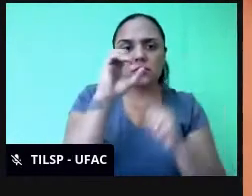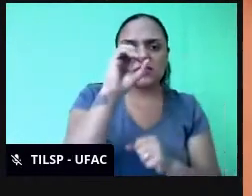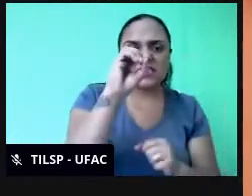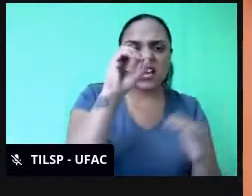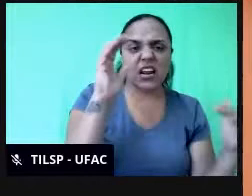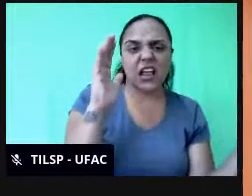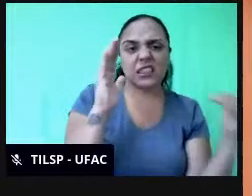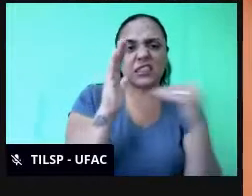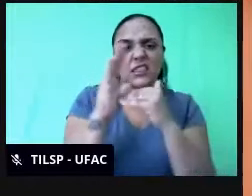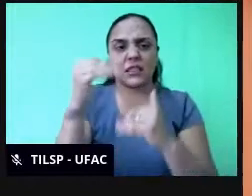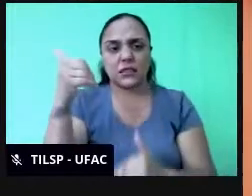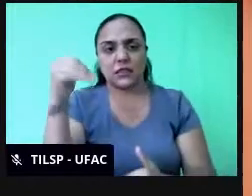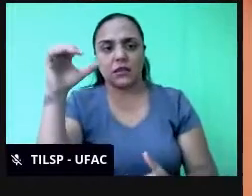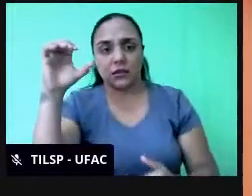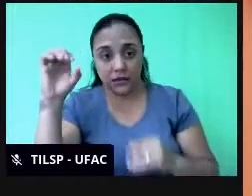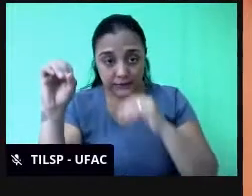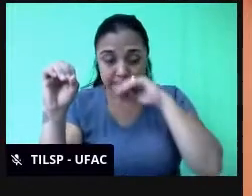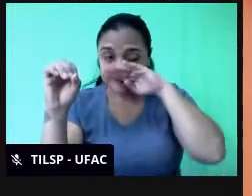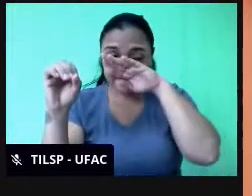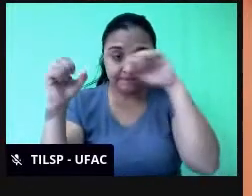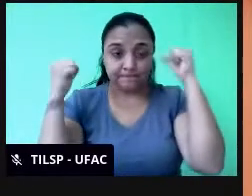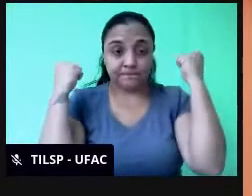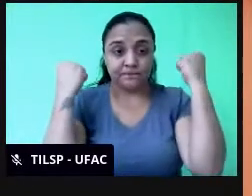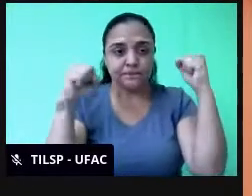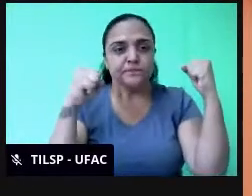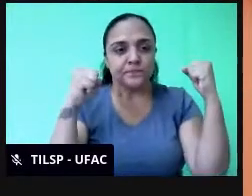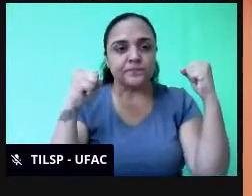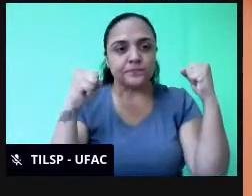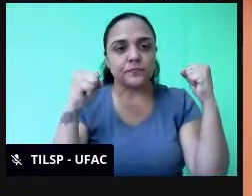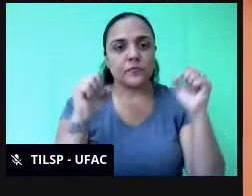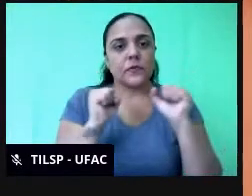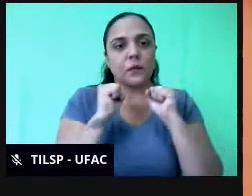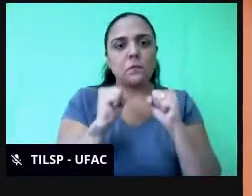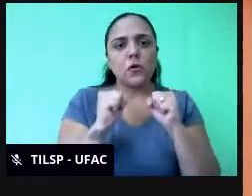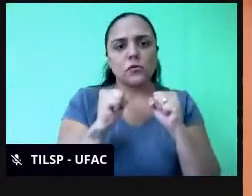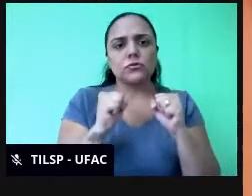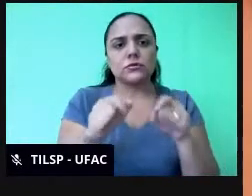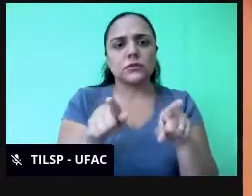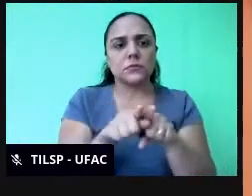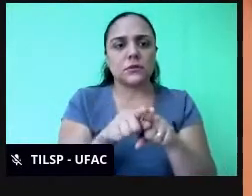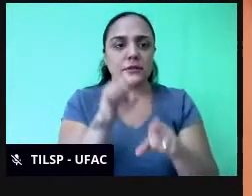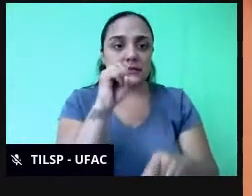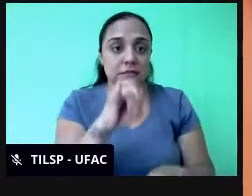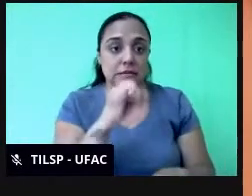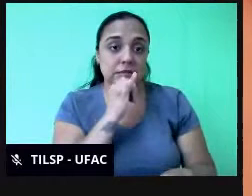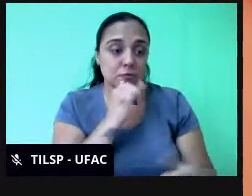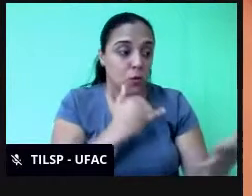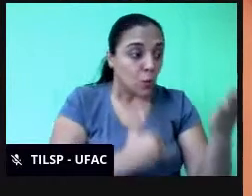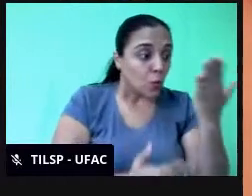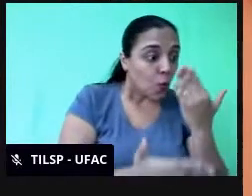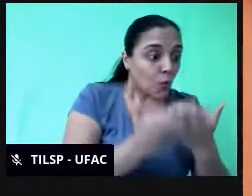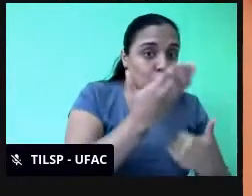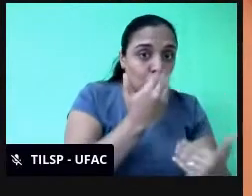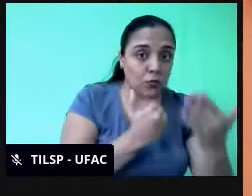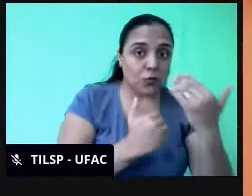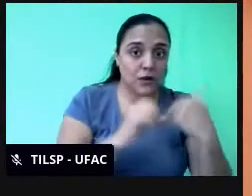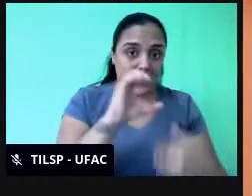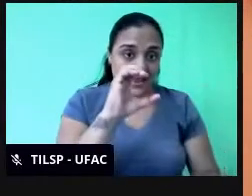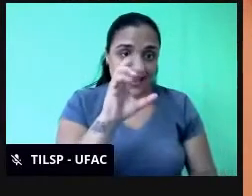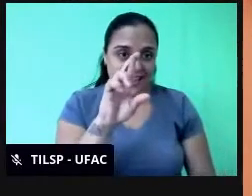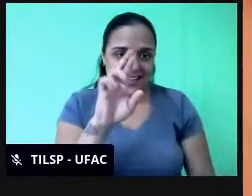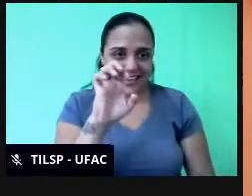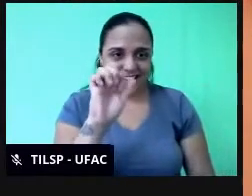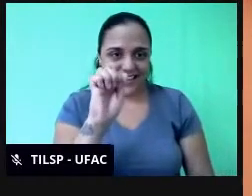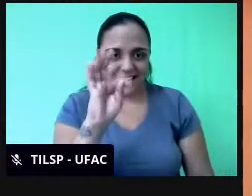principal substrato energético utilizado é a fosfocreatina. Então, se eu aumento os estoques de fosfocreatina